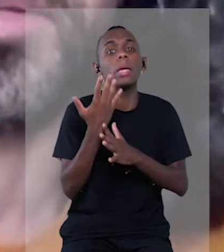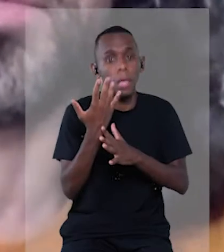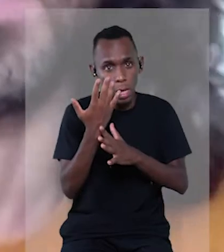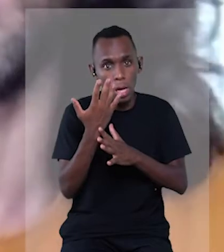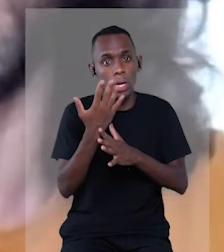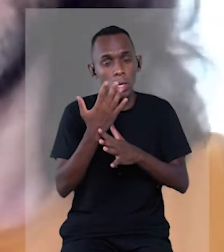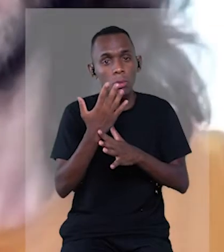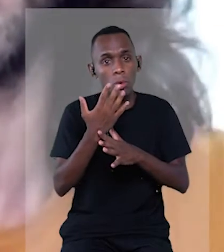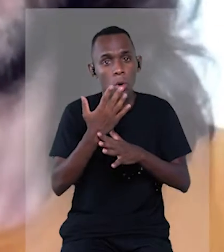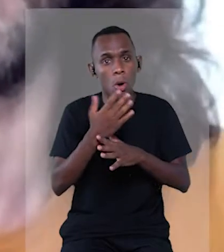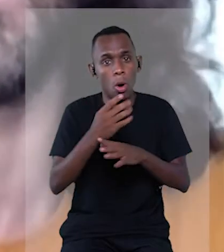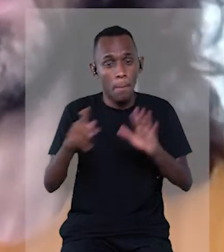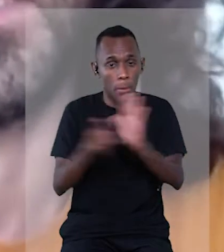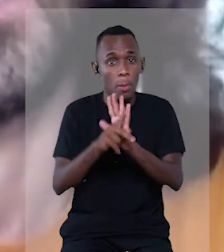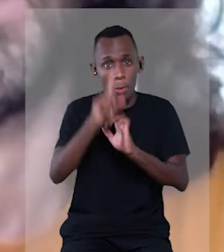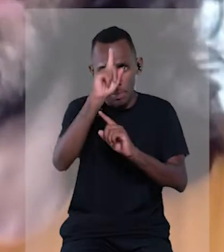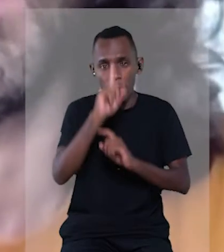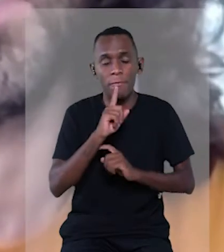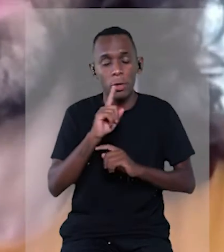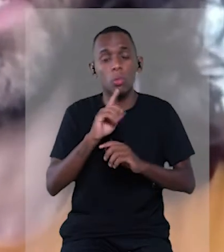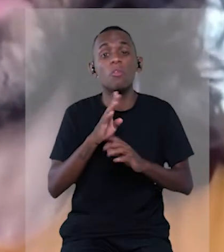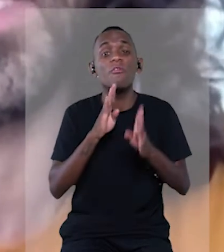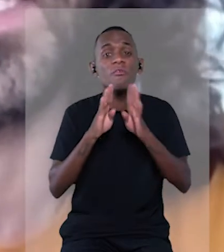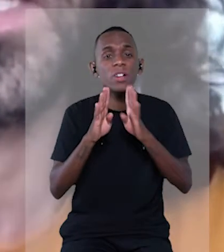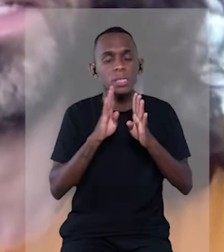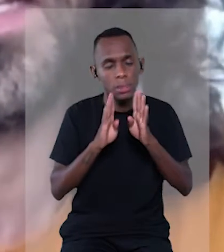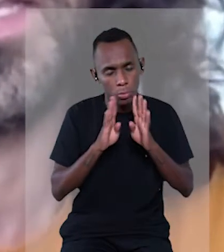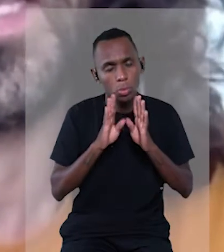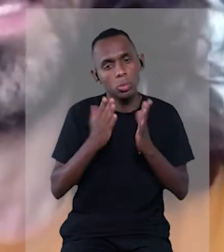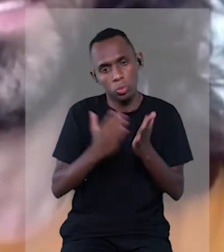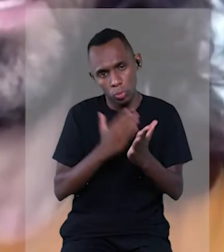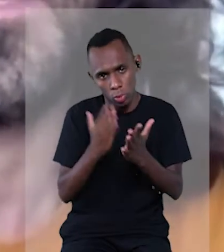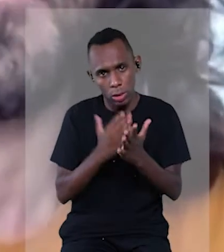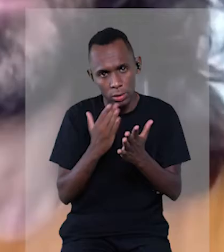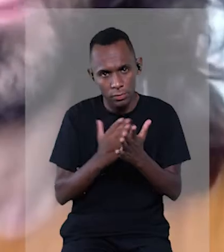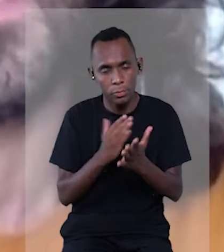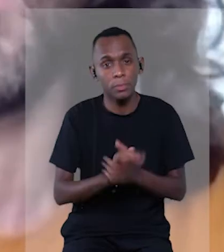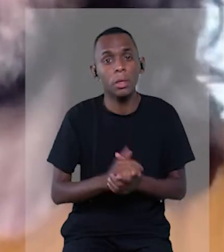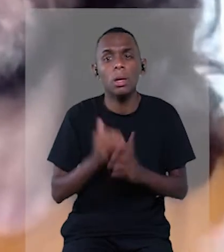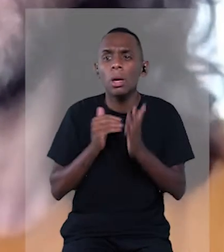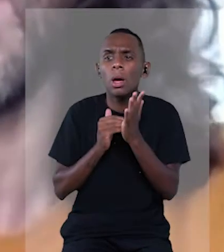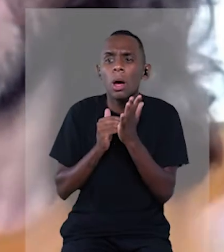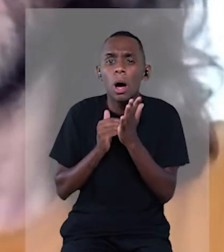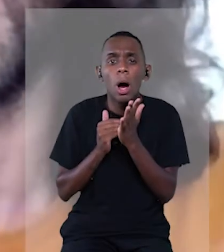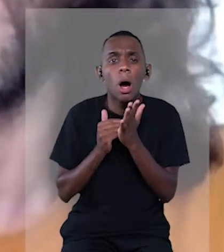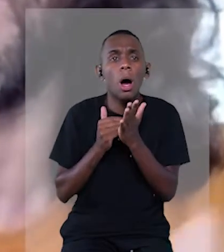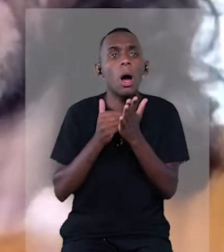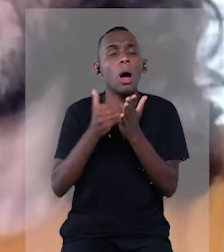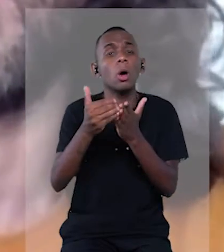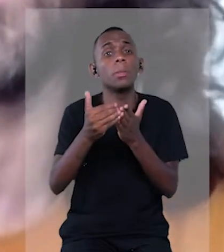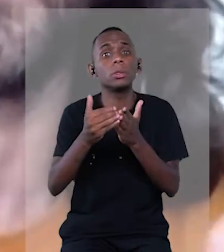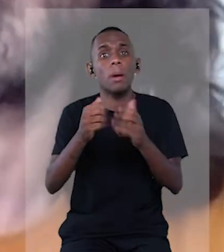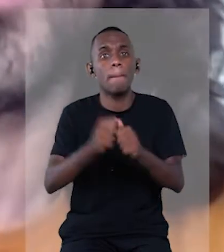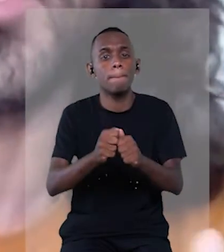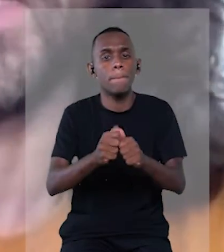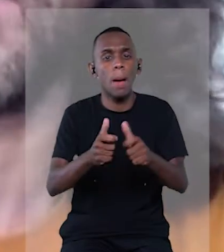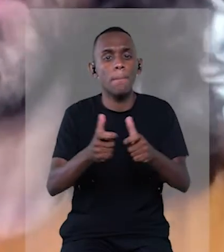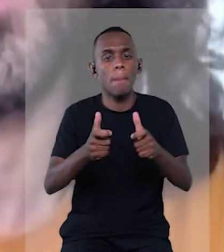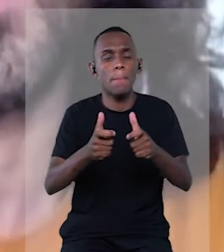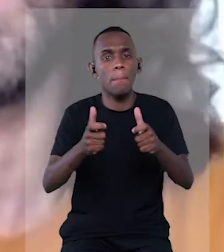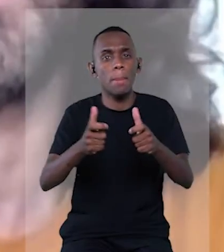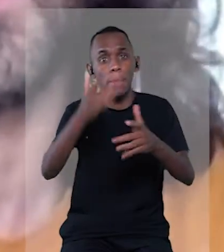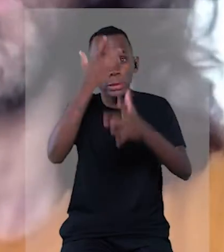no Facebook, que existe até hoje, chama Escafandrista, e começou a aumentar o